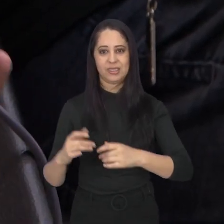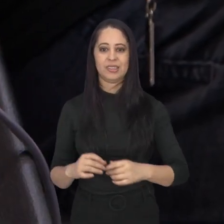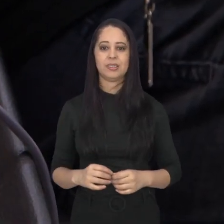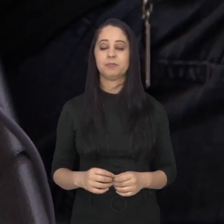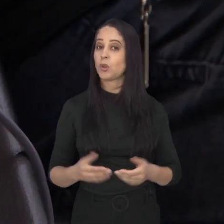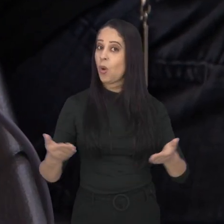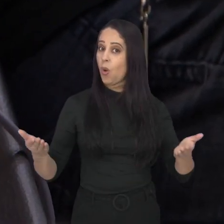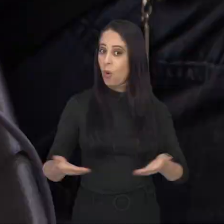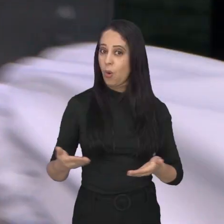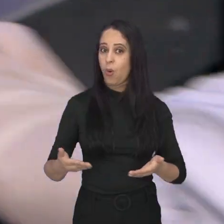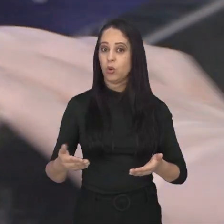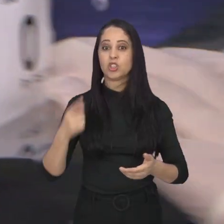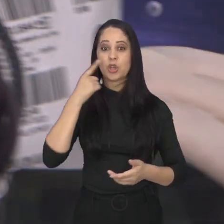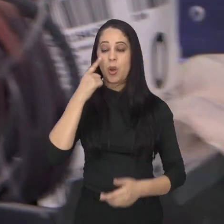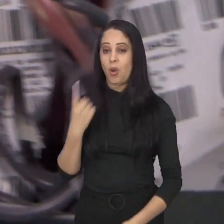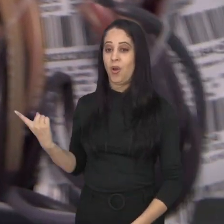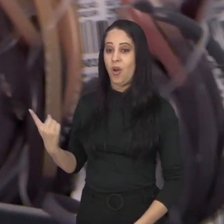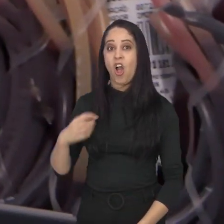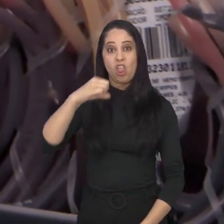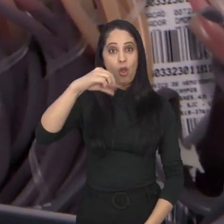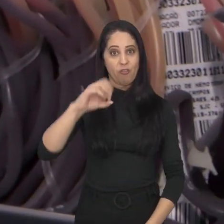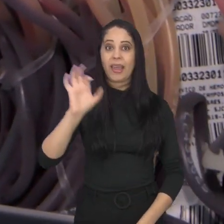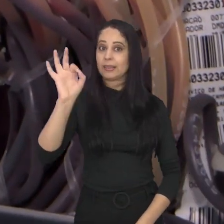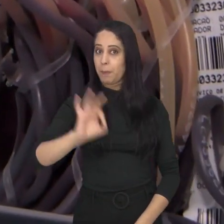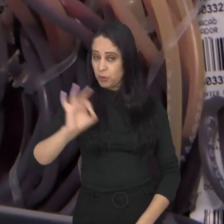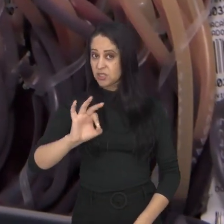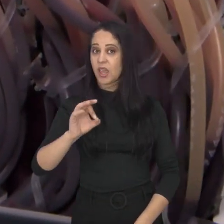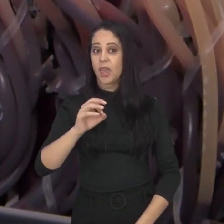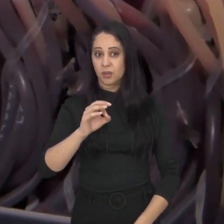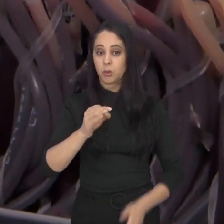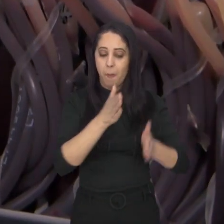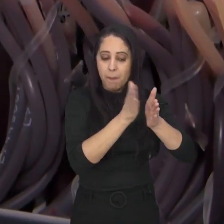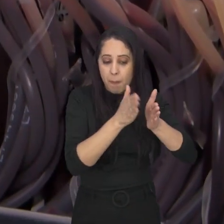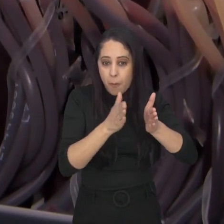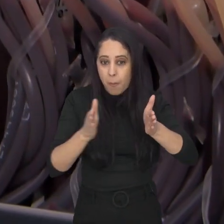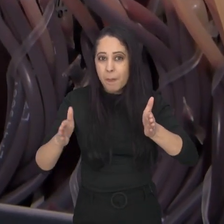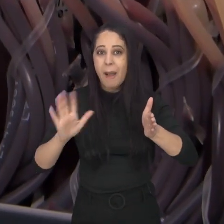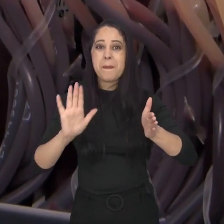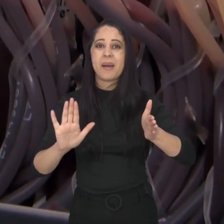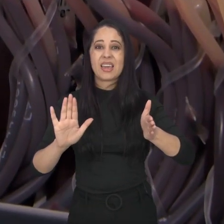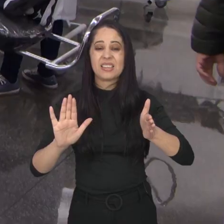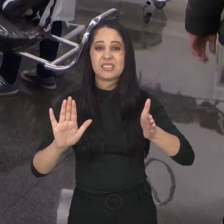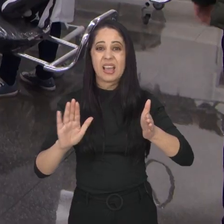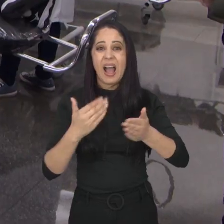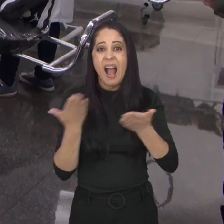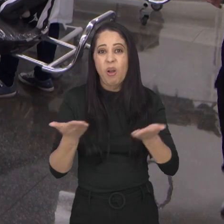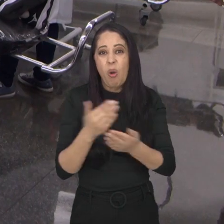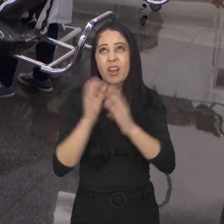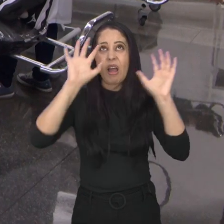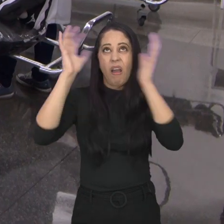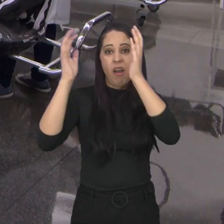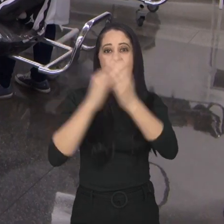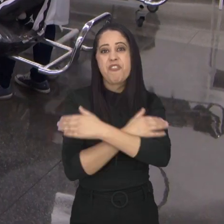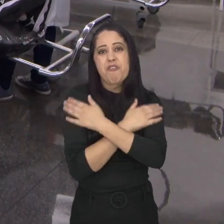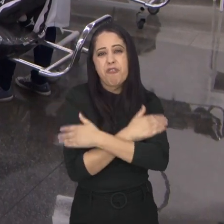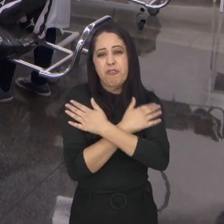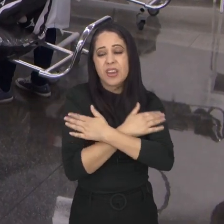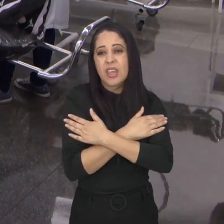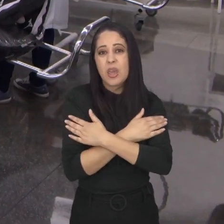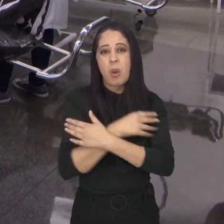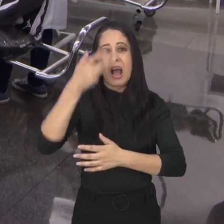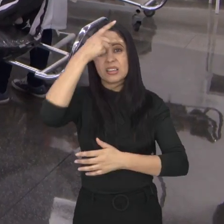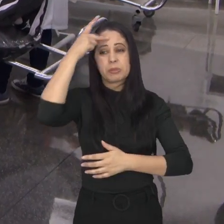anos. Primeira vez que eu vim aqui, vim com amigos que eram militares no CTA, da Aeronáutica aqui em São José. Vim para fazer a primeira